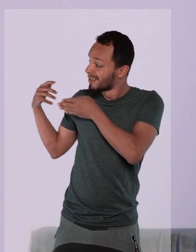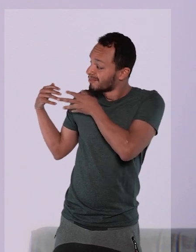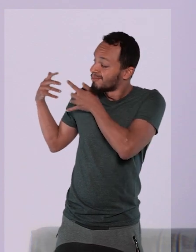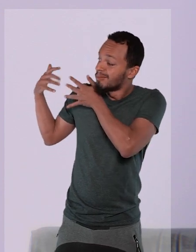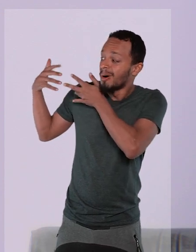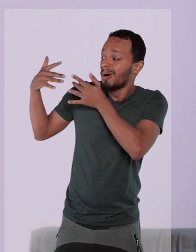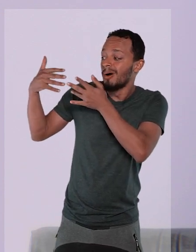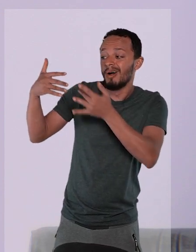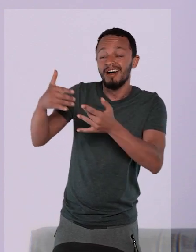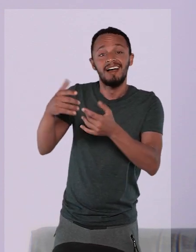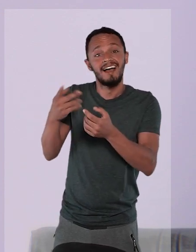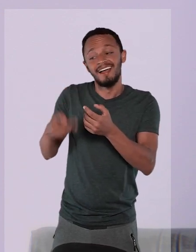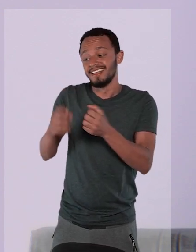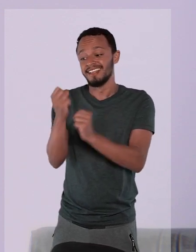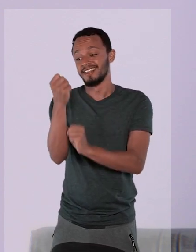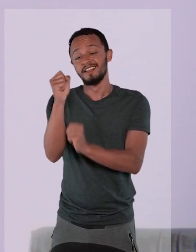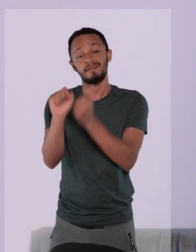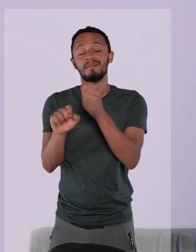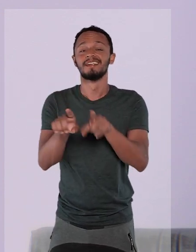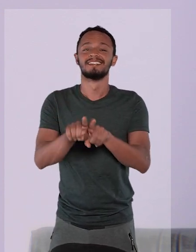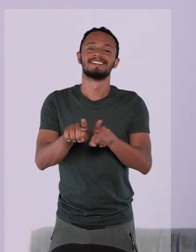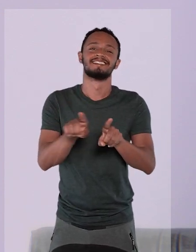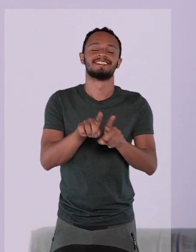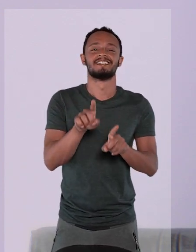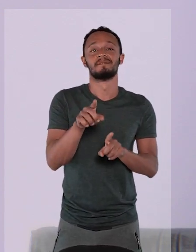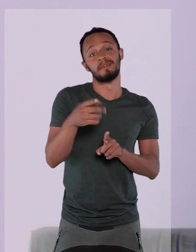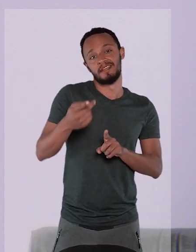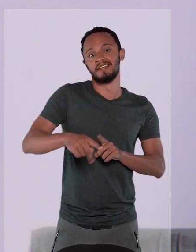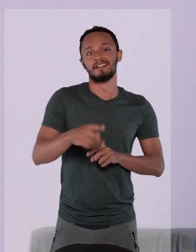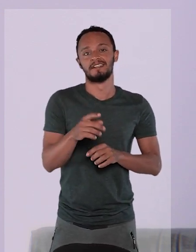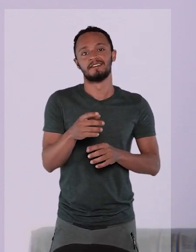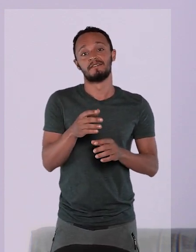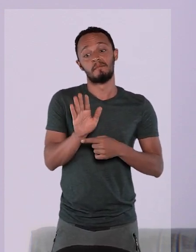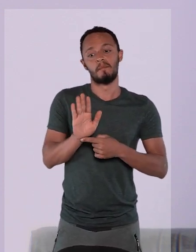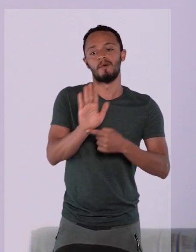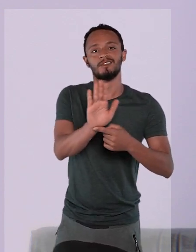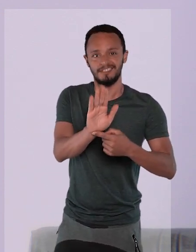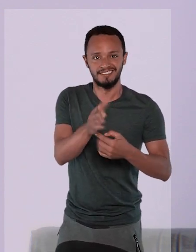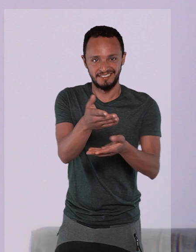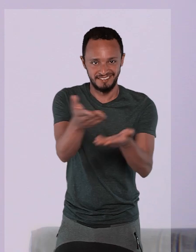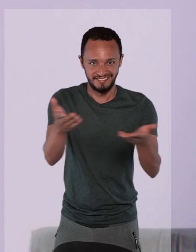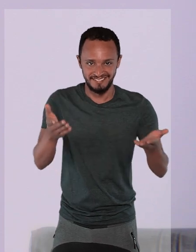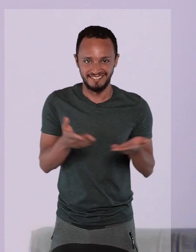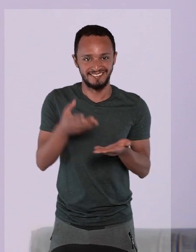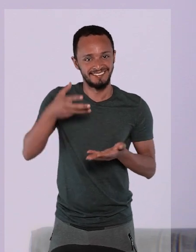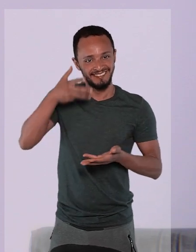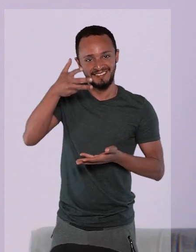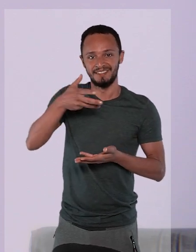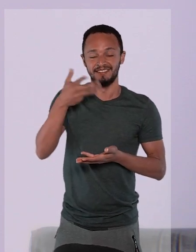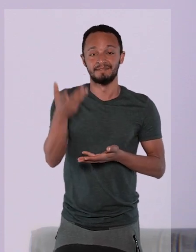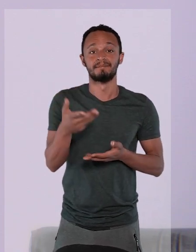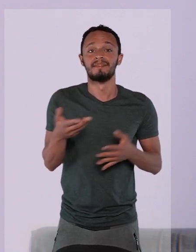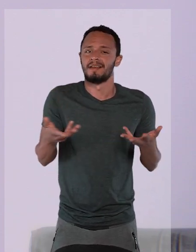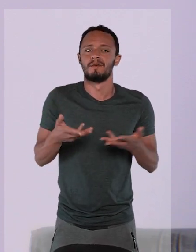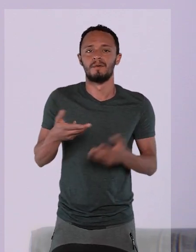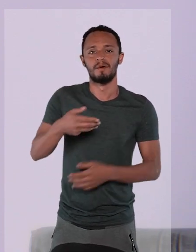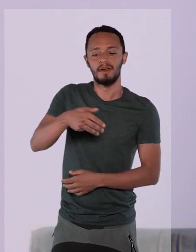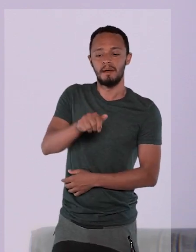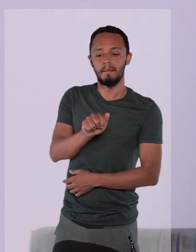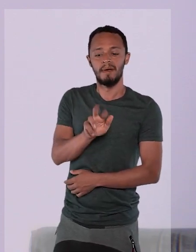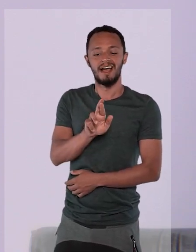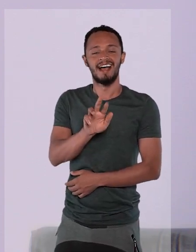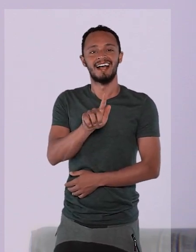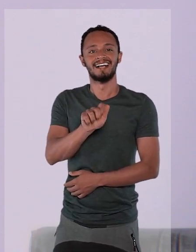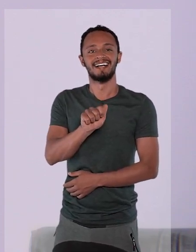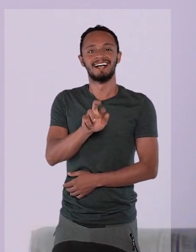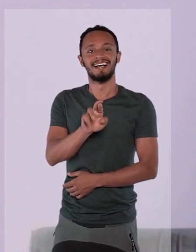dia. Enfim, eu tenho uma série de avisos, mas eu logo queria convidar a doutora Margarete Dalcomo para